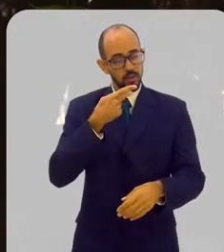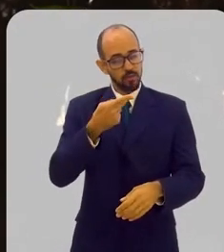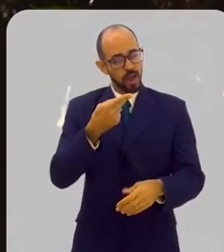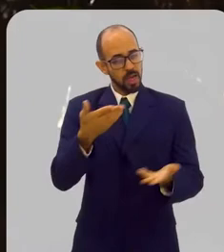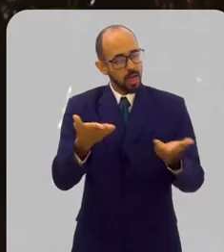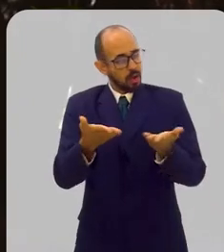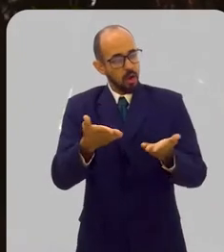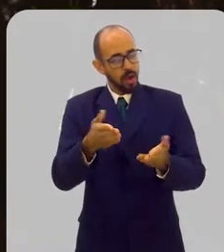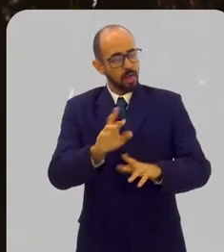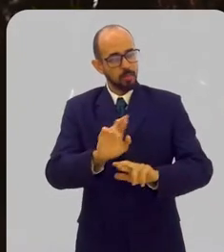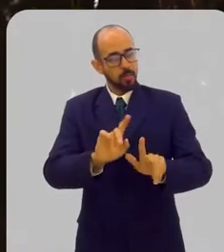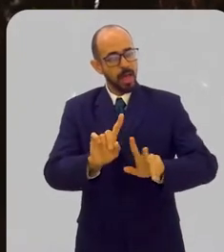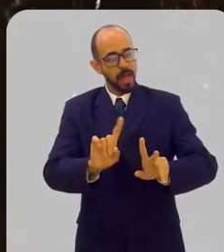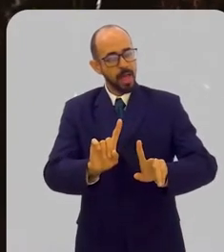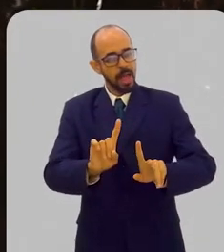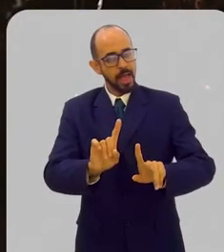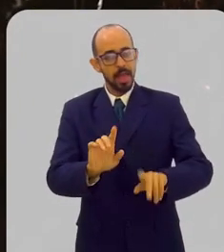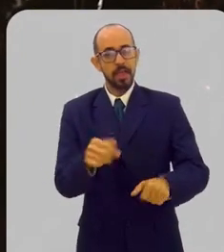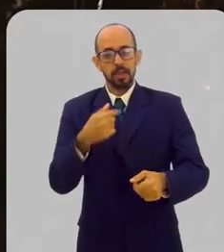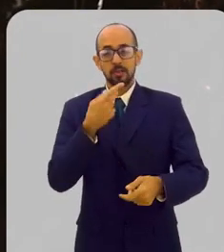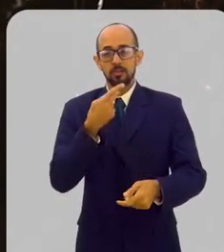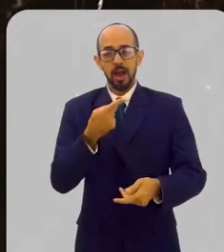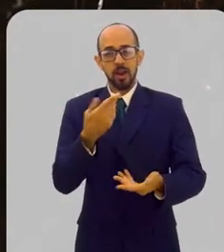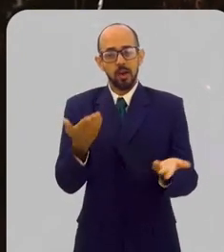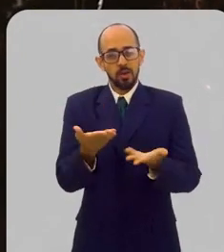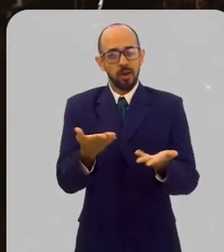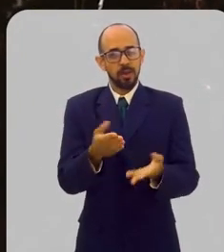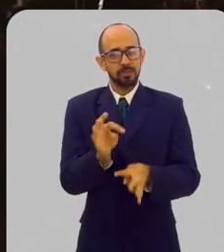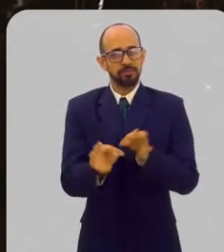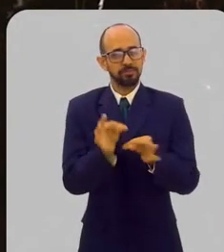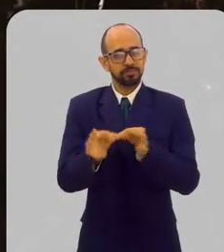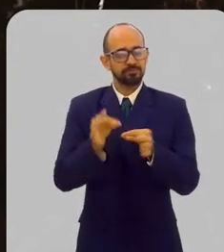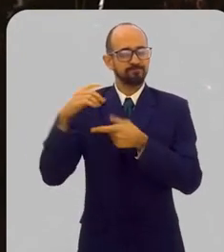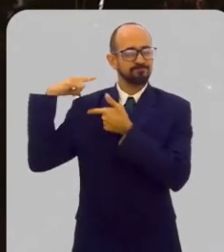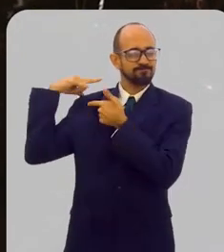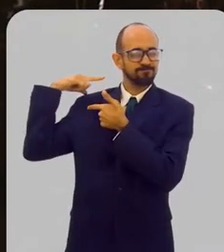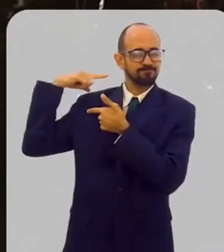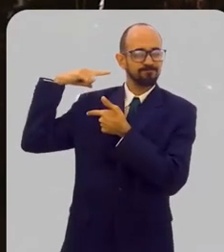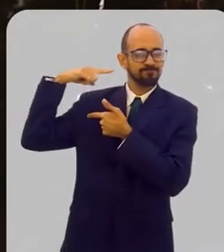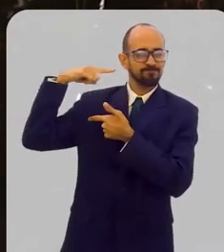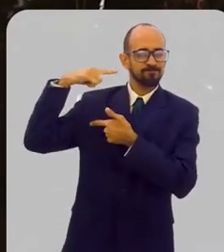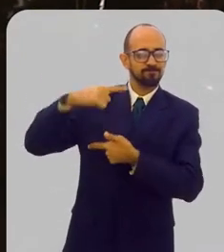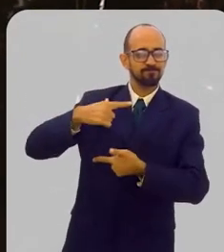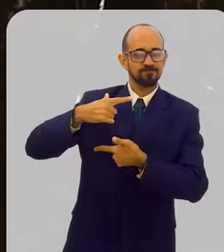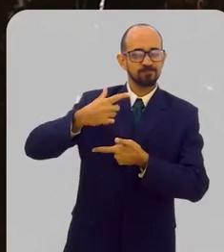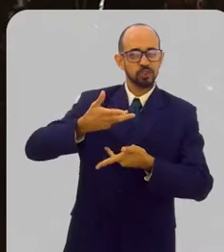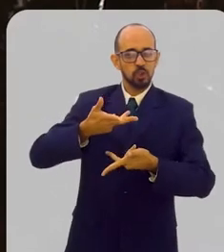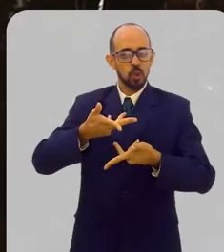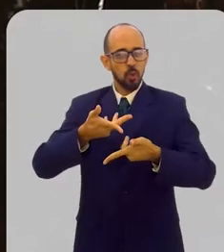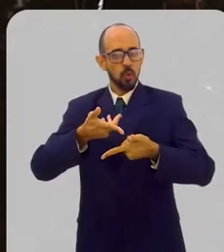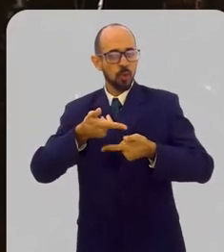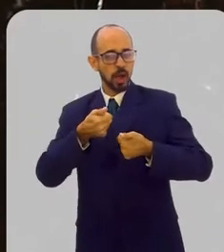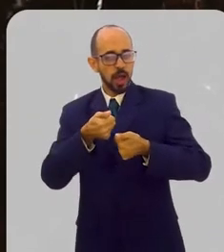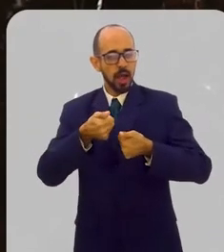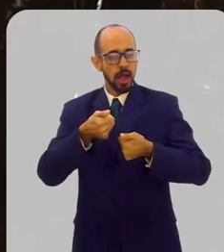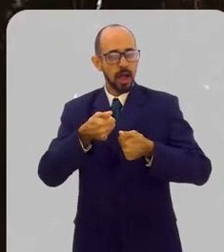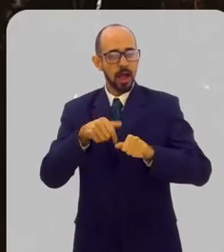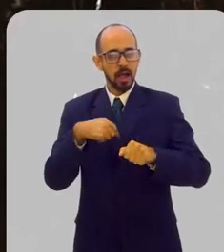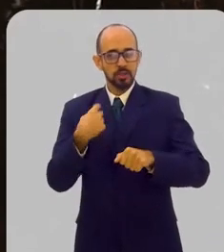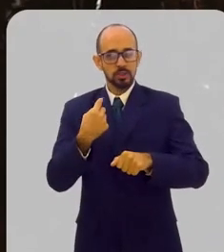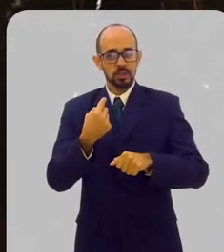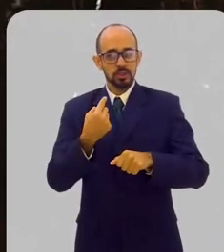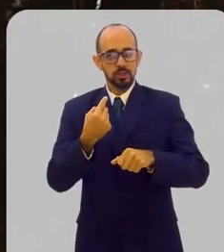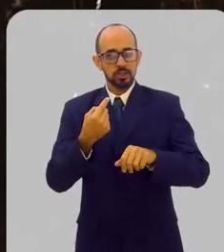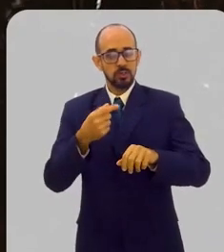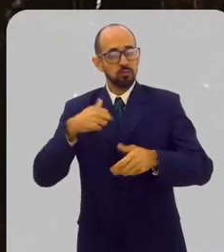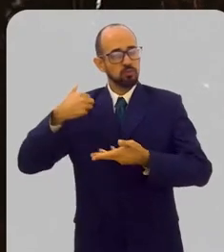falando. Eu falo sobre tecnologias ancestrais de cura. Aquelas que vieram